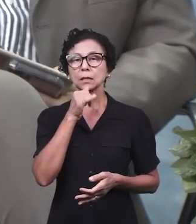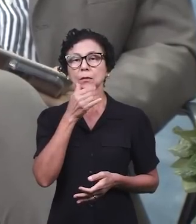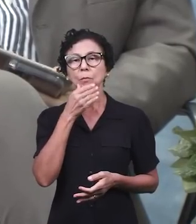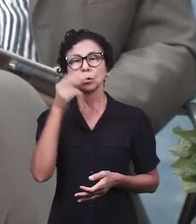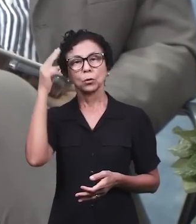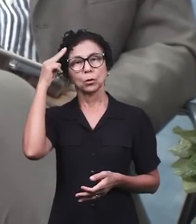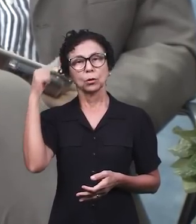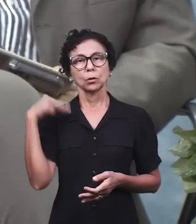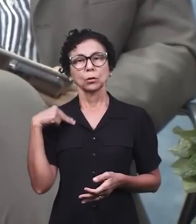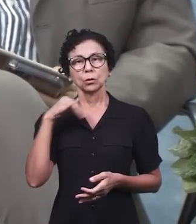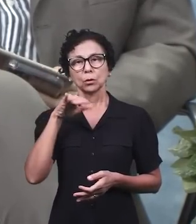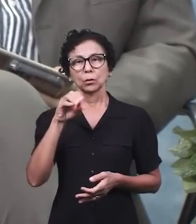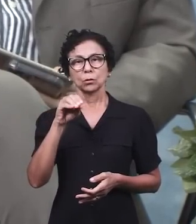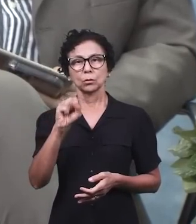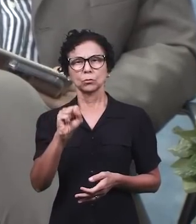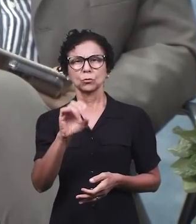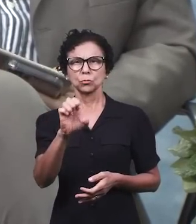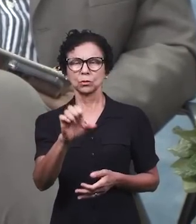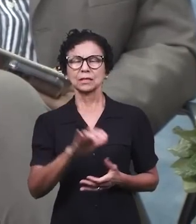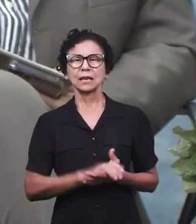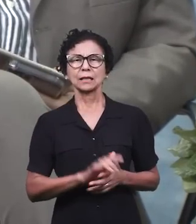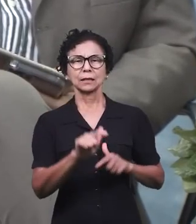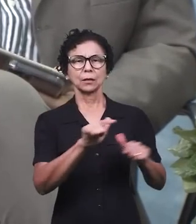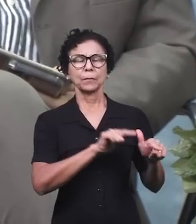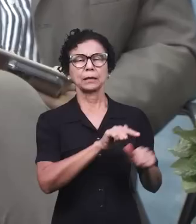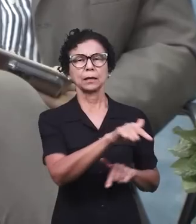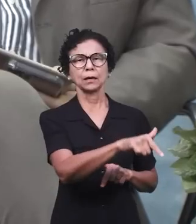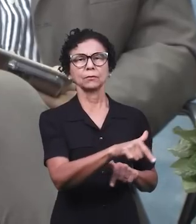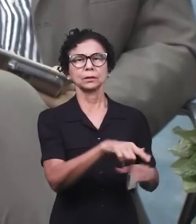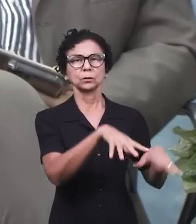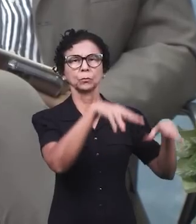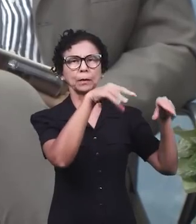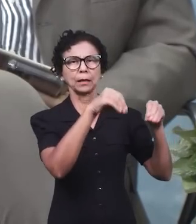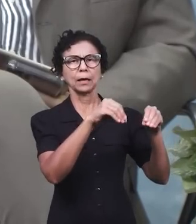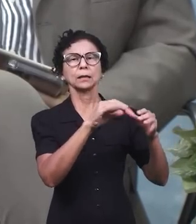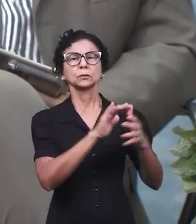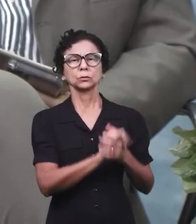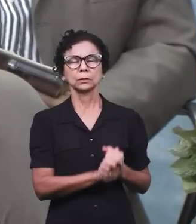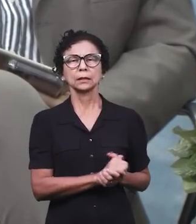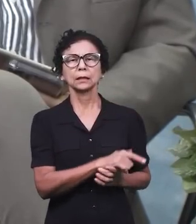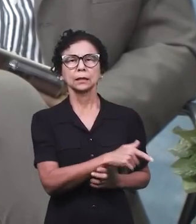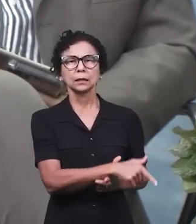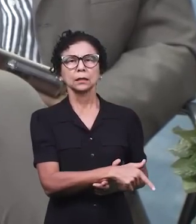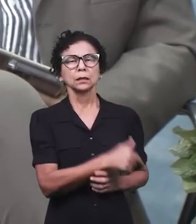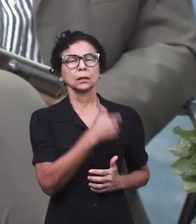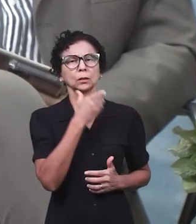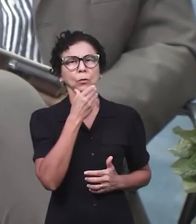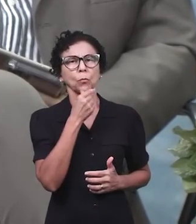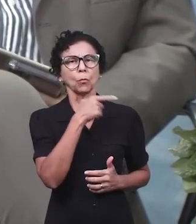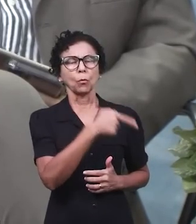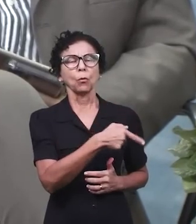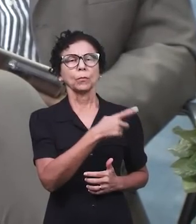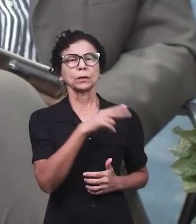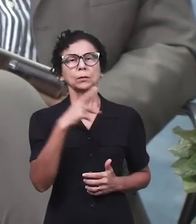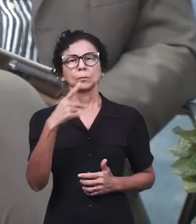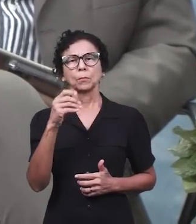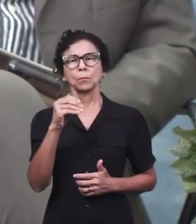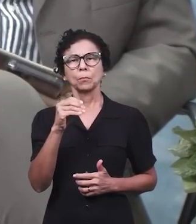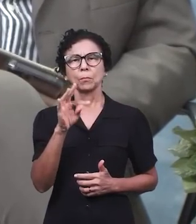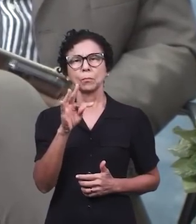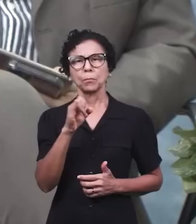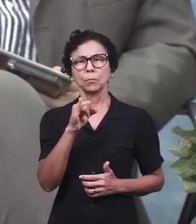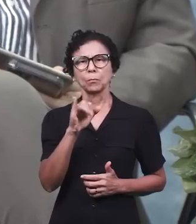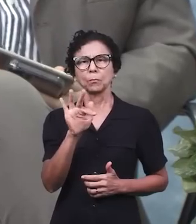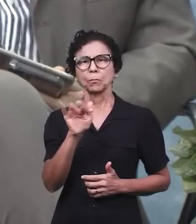clássico. José na casa de Potifar prosperou. Tudo que ele fazia, tudo né? Tudo que ele fazia prosperava. Né? José ali